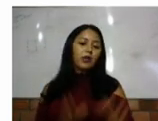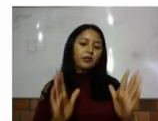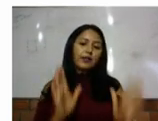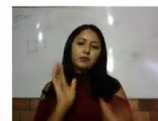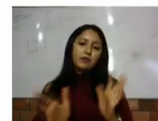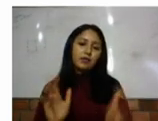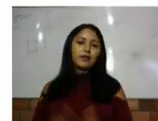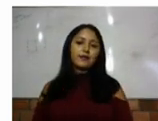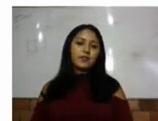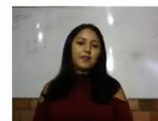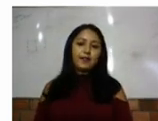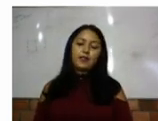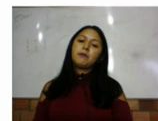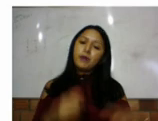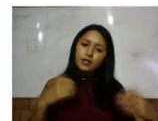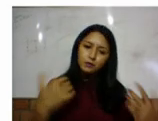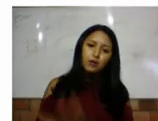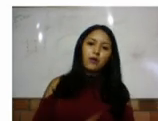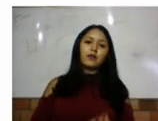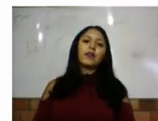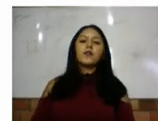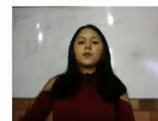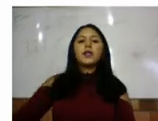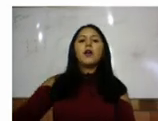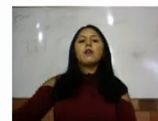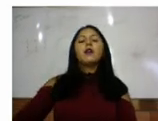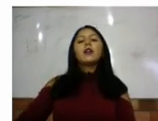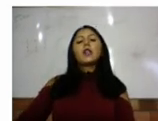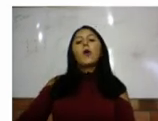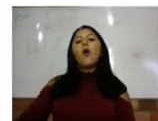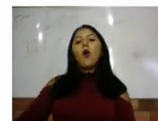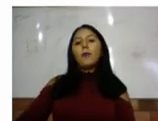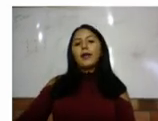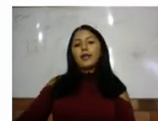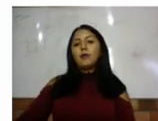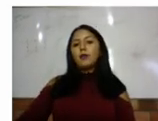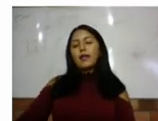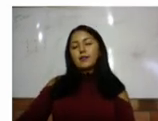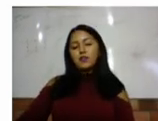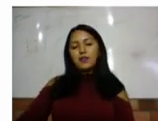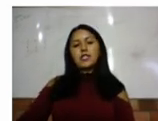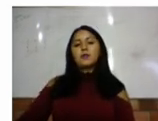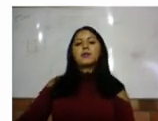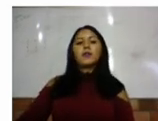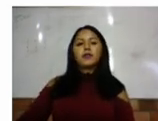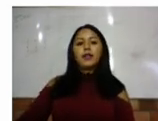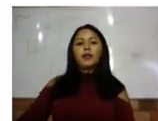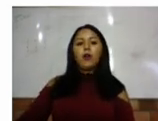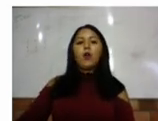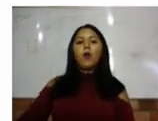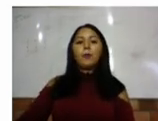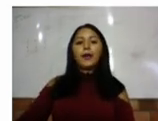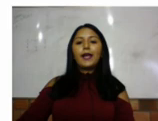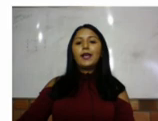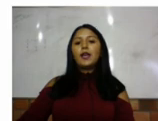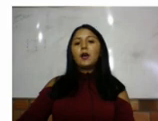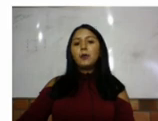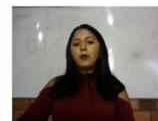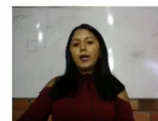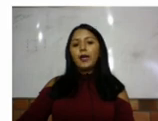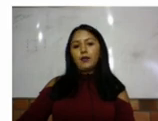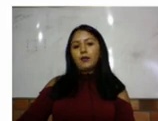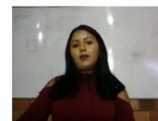né então no português mesmo já tem essa diferença mesma coisa tem espanhol então homem e mulher são diferentes a mesma coisa tem aqui ó